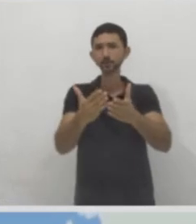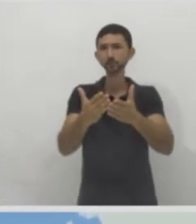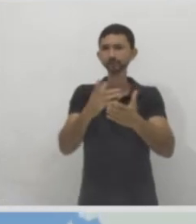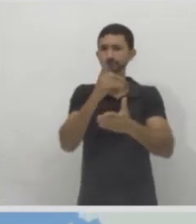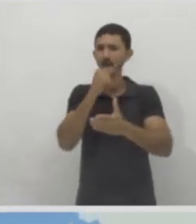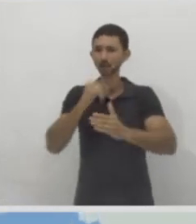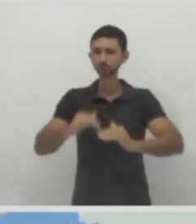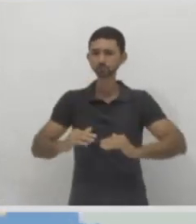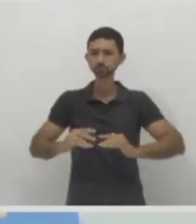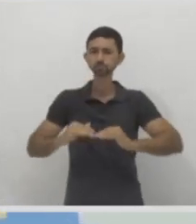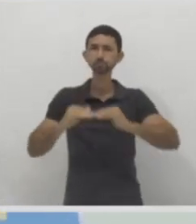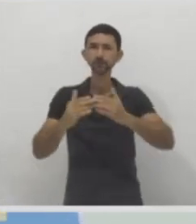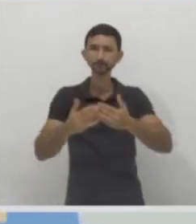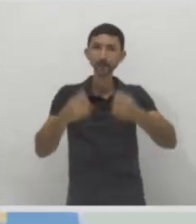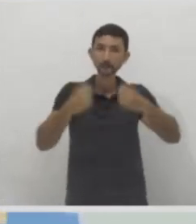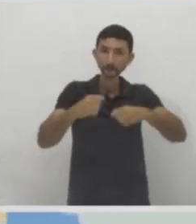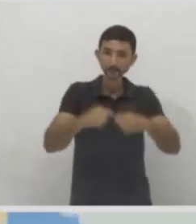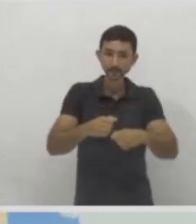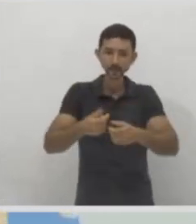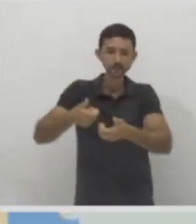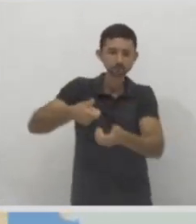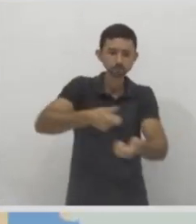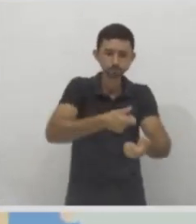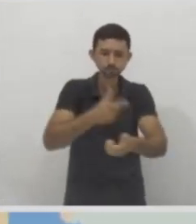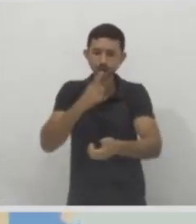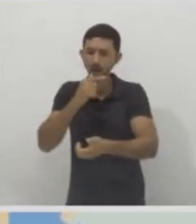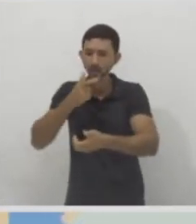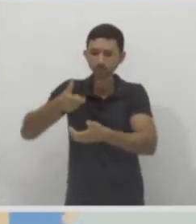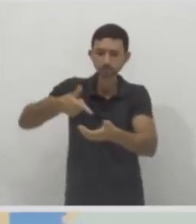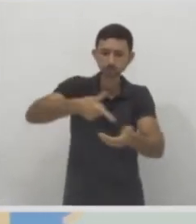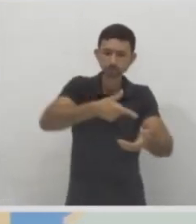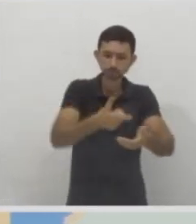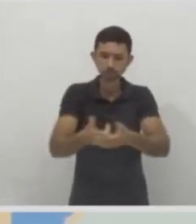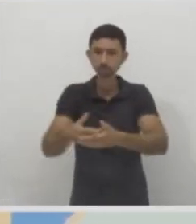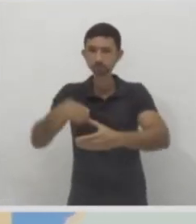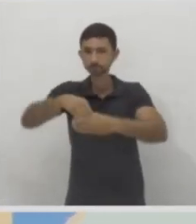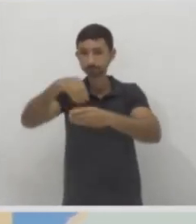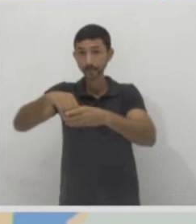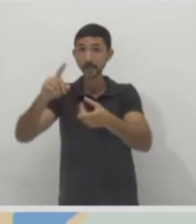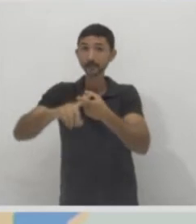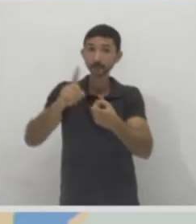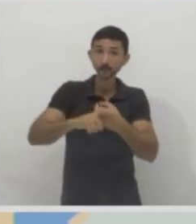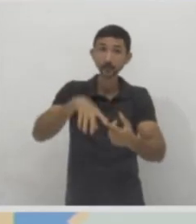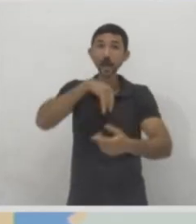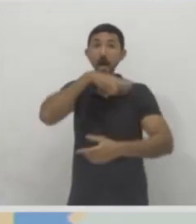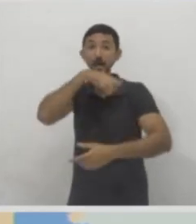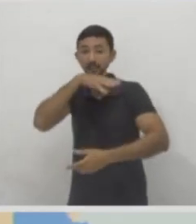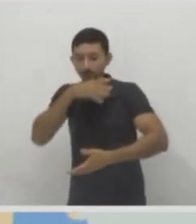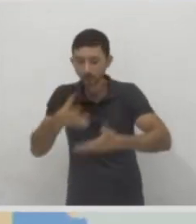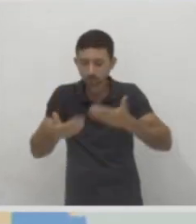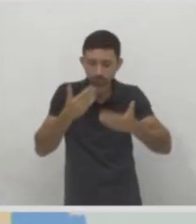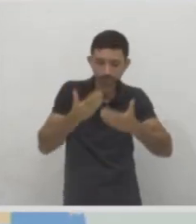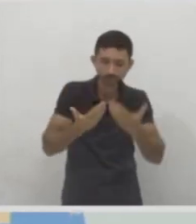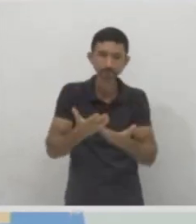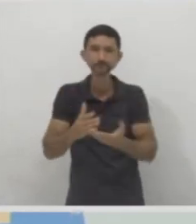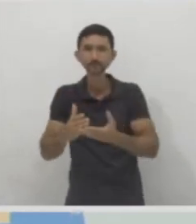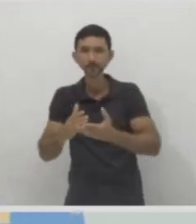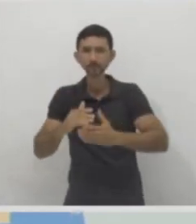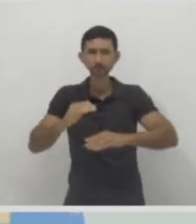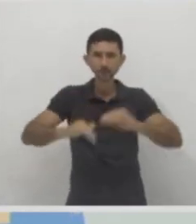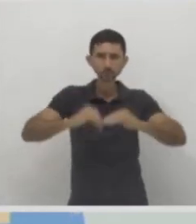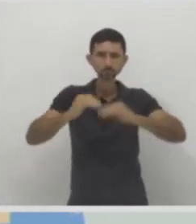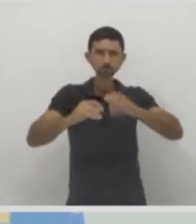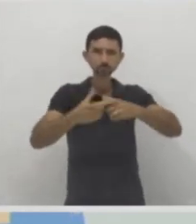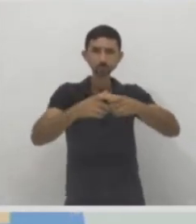água. Eles precisavam dela para regar e para os animais beberem. A agricultura e os animais melhoraram a alimentação e,